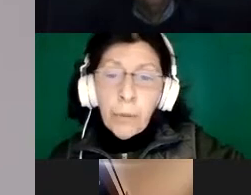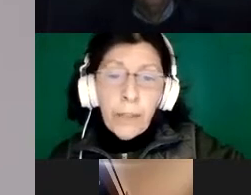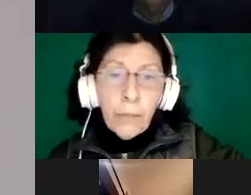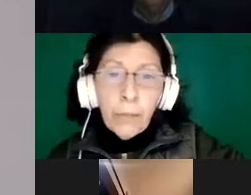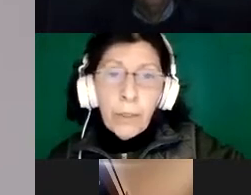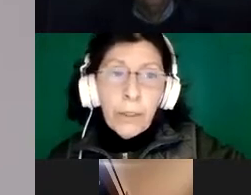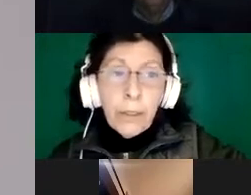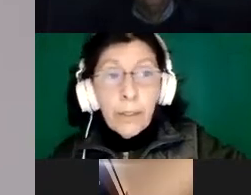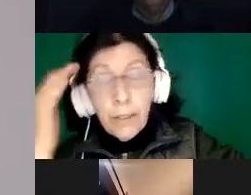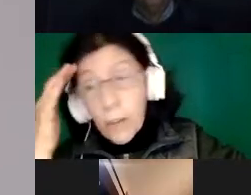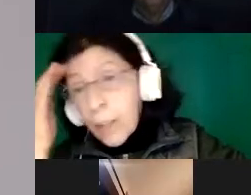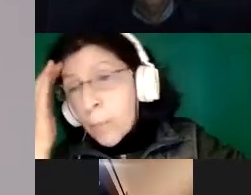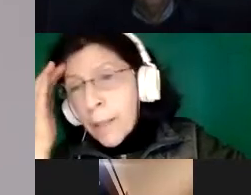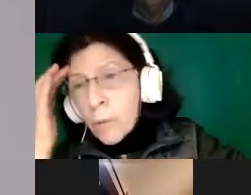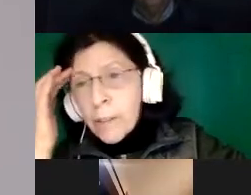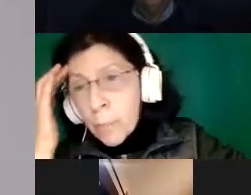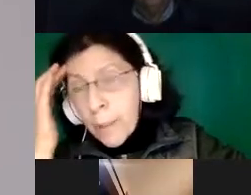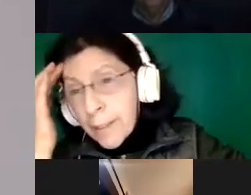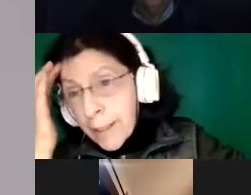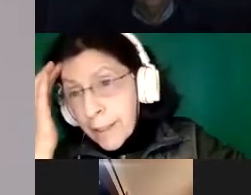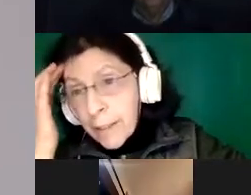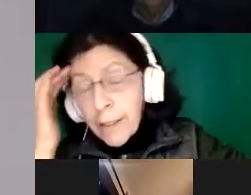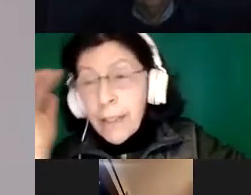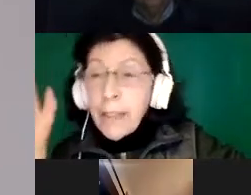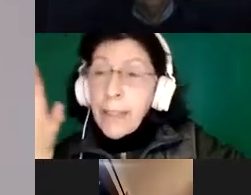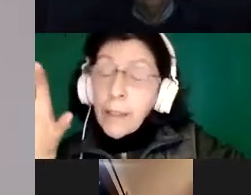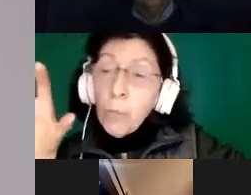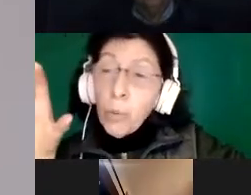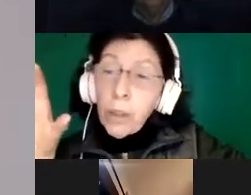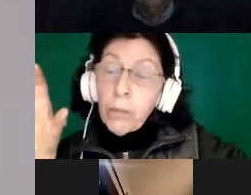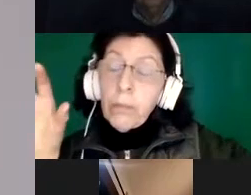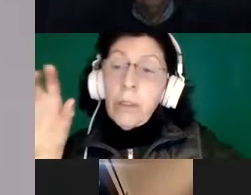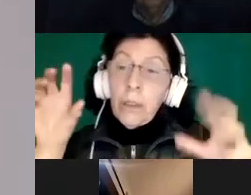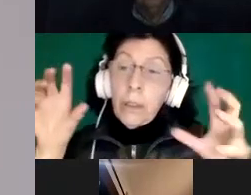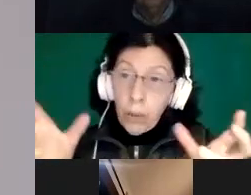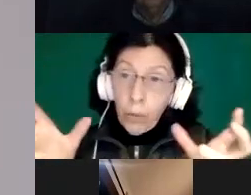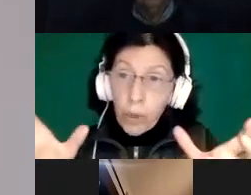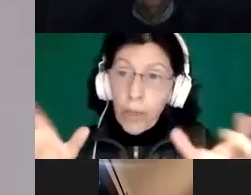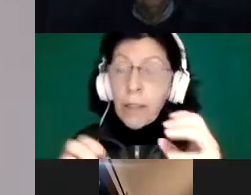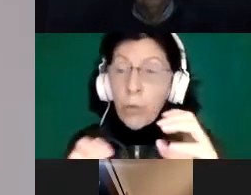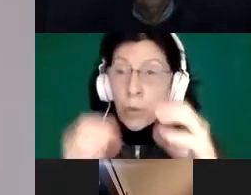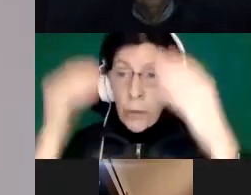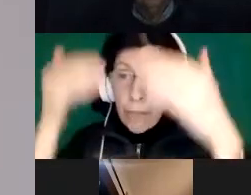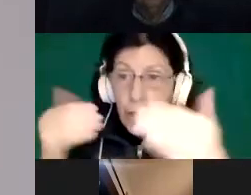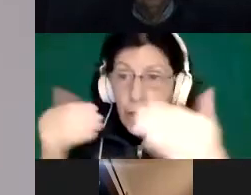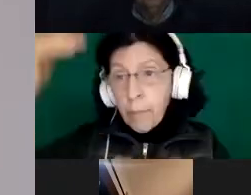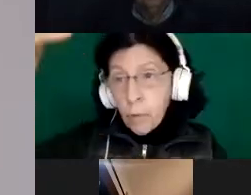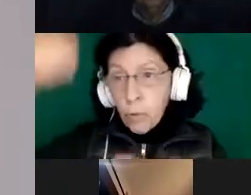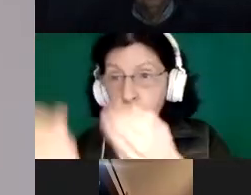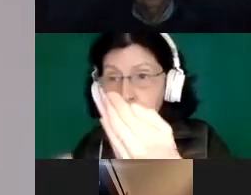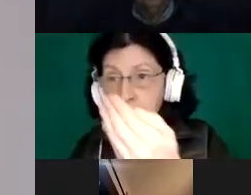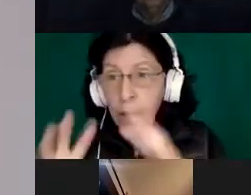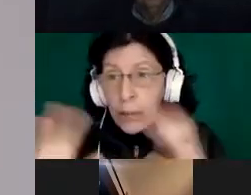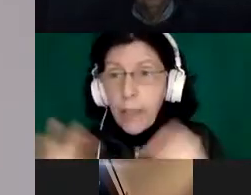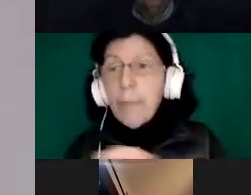E, portanto, já não me lembro quantas peças é que aquele modelo que eu mostrei, que corresponde à fachada, mais o